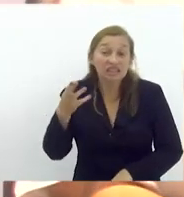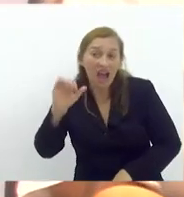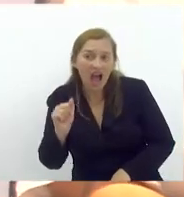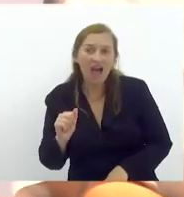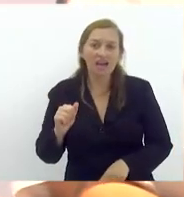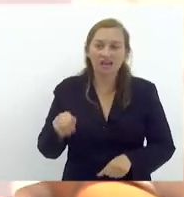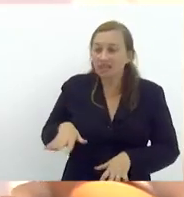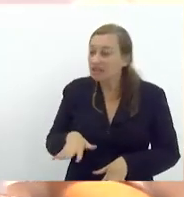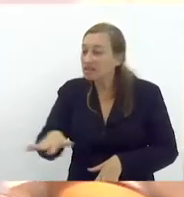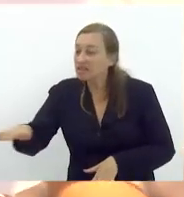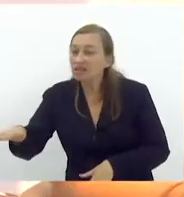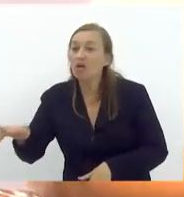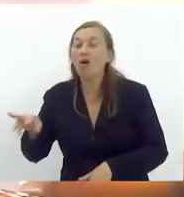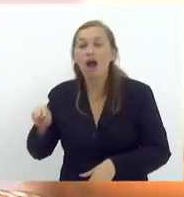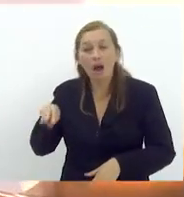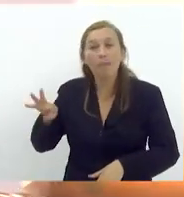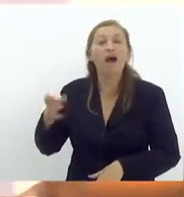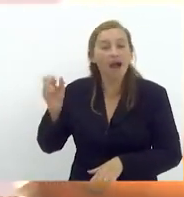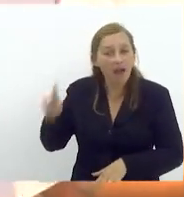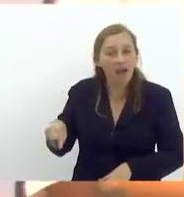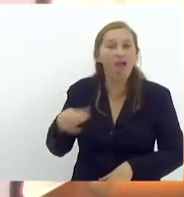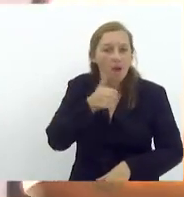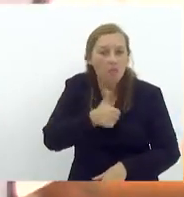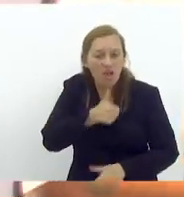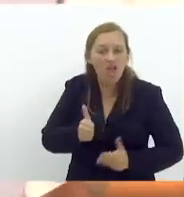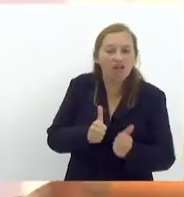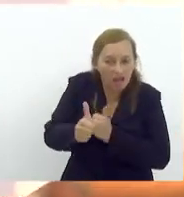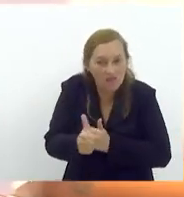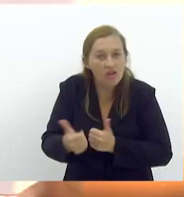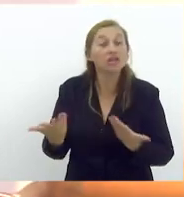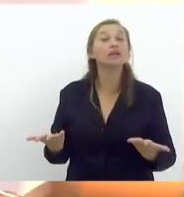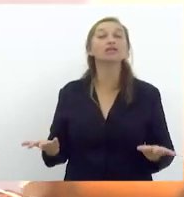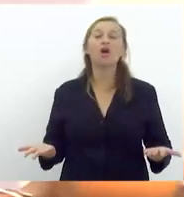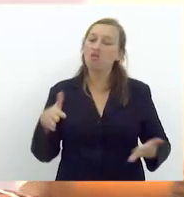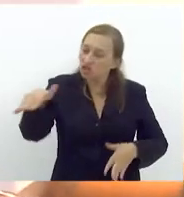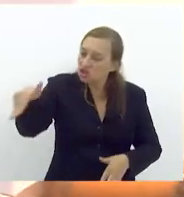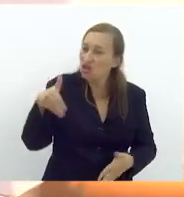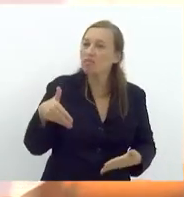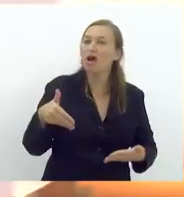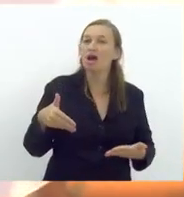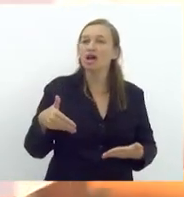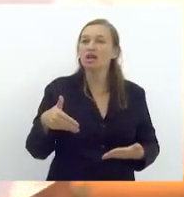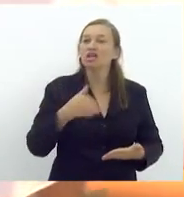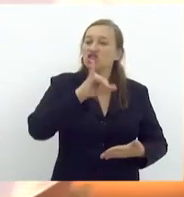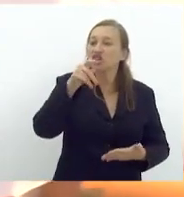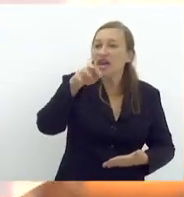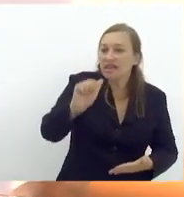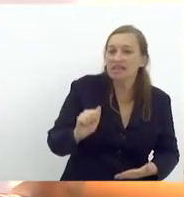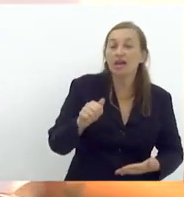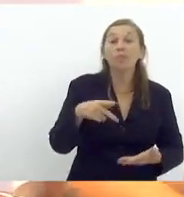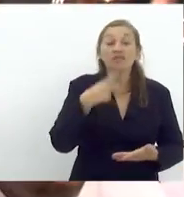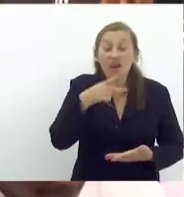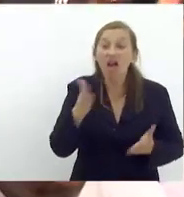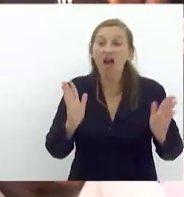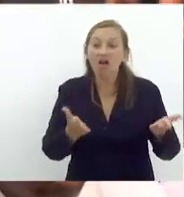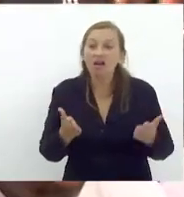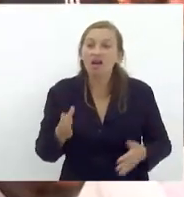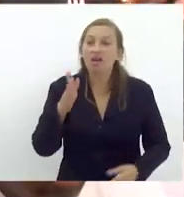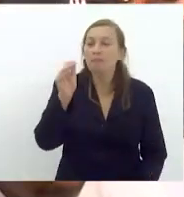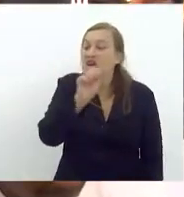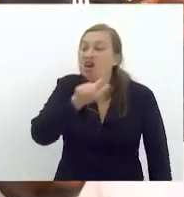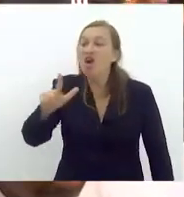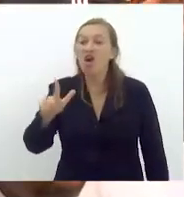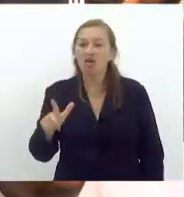fundou a maré entendeu é a mulherada que tá à frente então eu vou chamar a Jéssica Felipe para falar agora Miguel